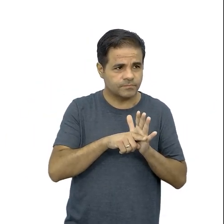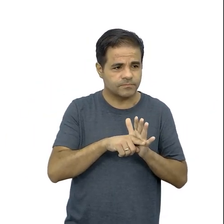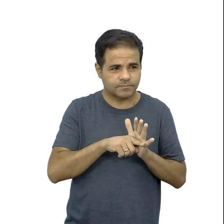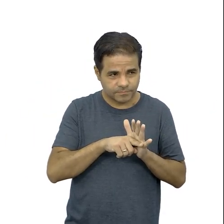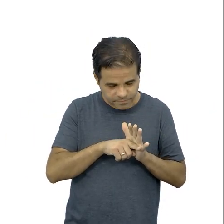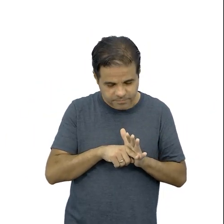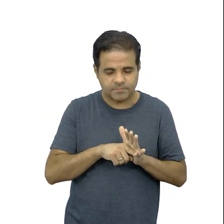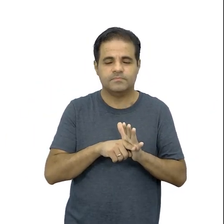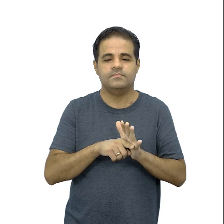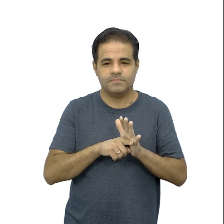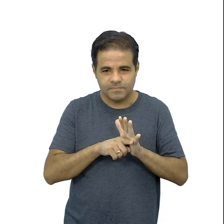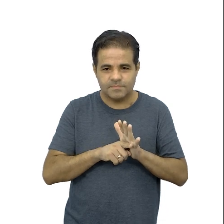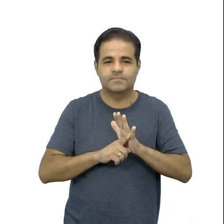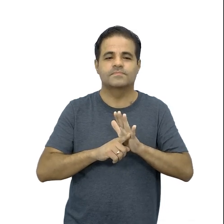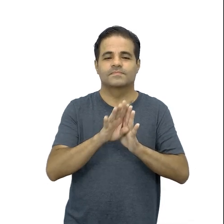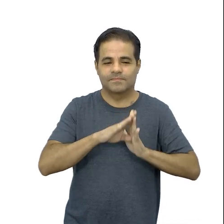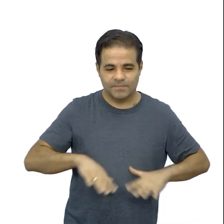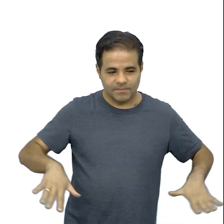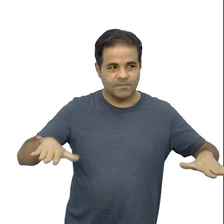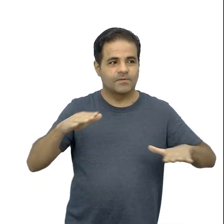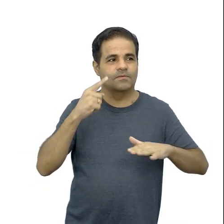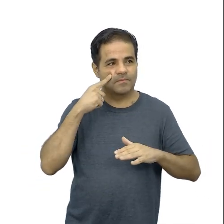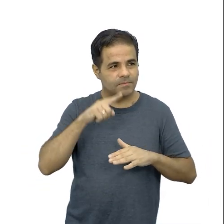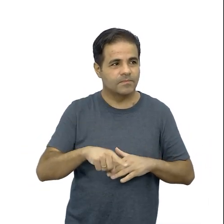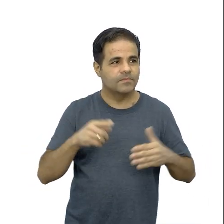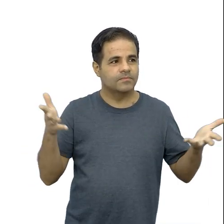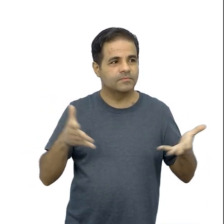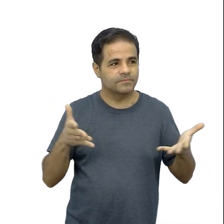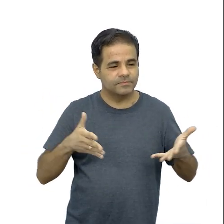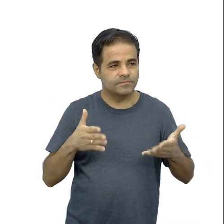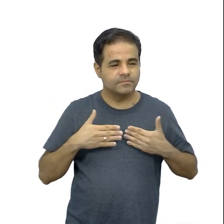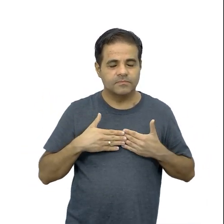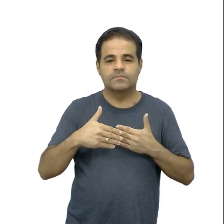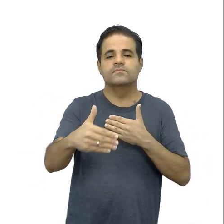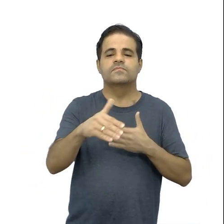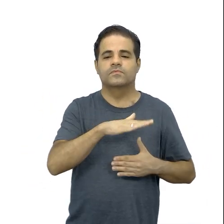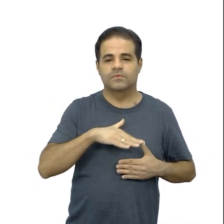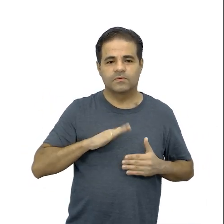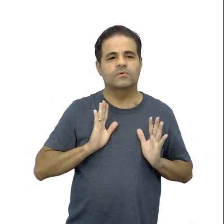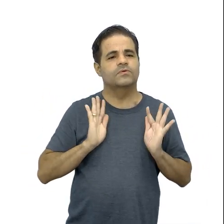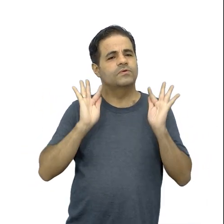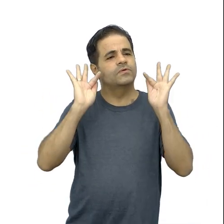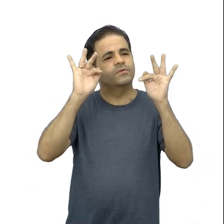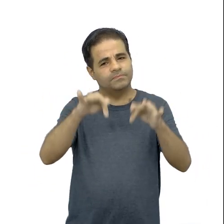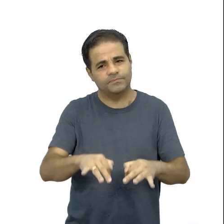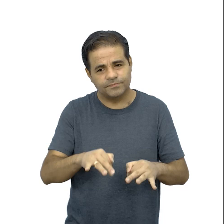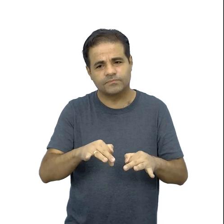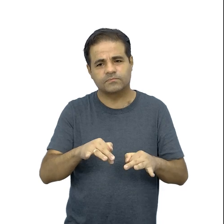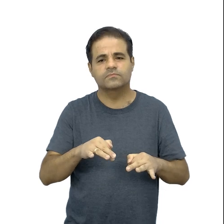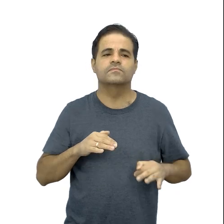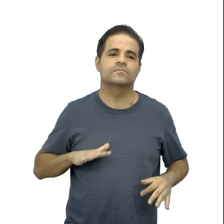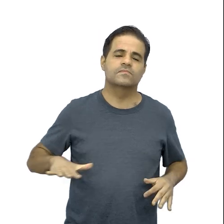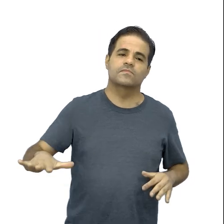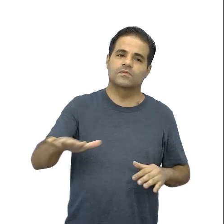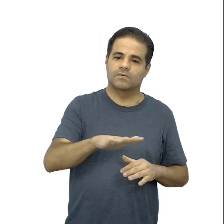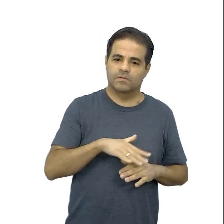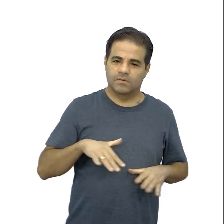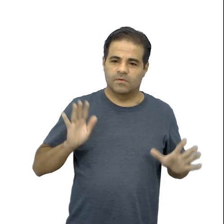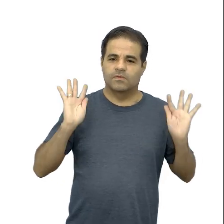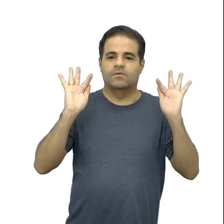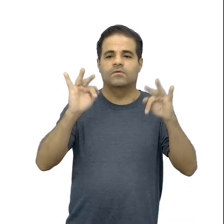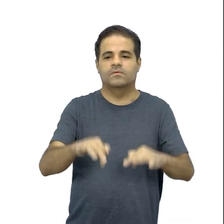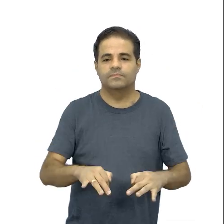matemática, como visto agora há pouco. Então, com isso, pessoal, eu já vou caminhando efetivamente agora para o final